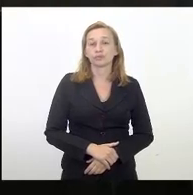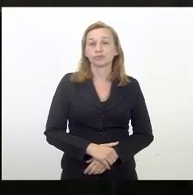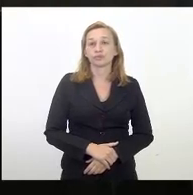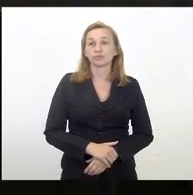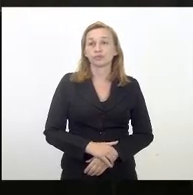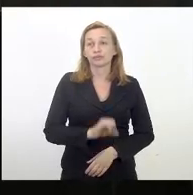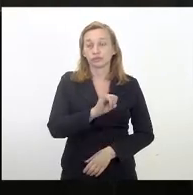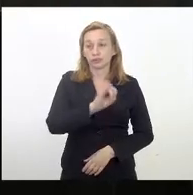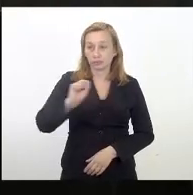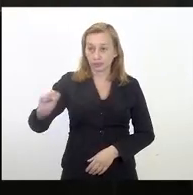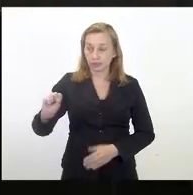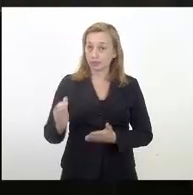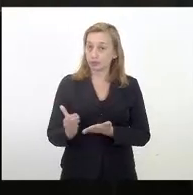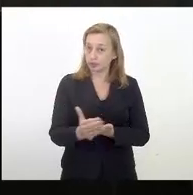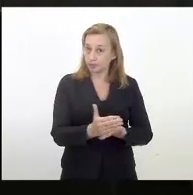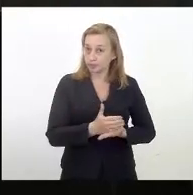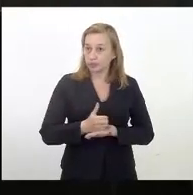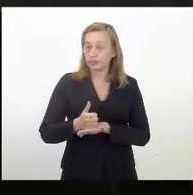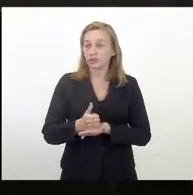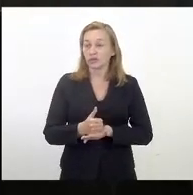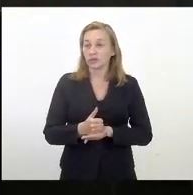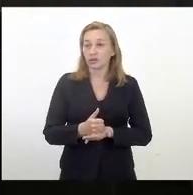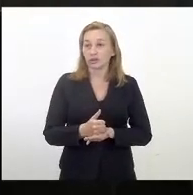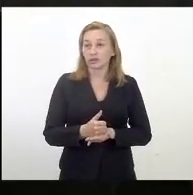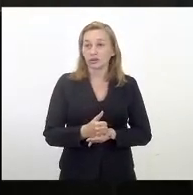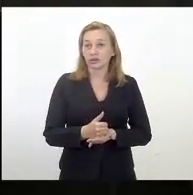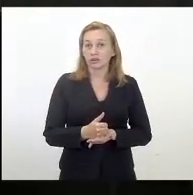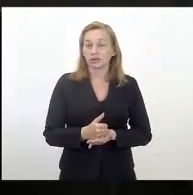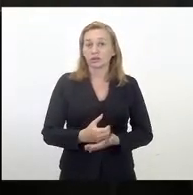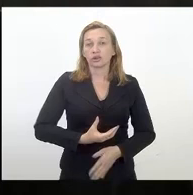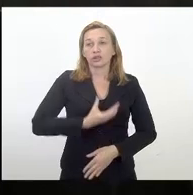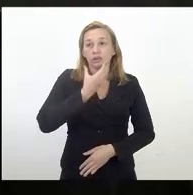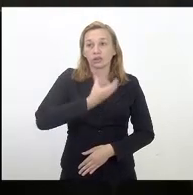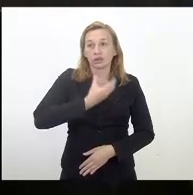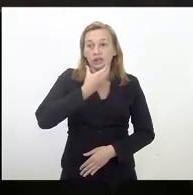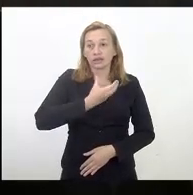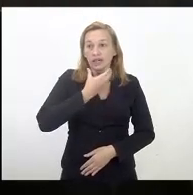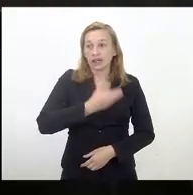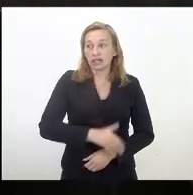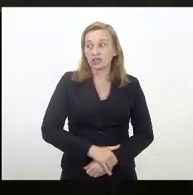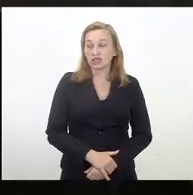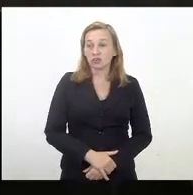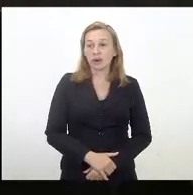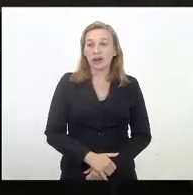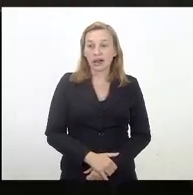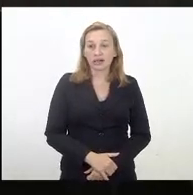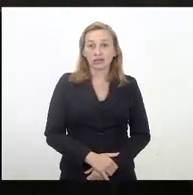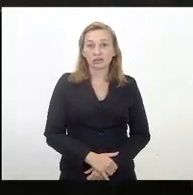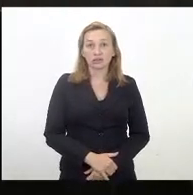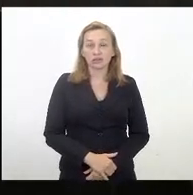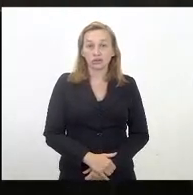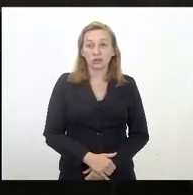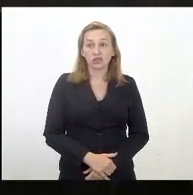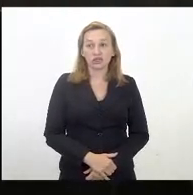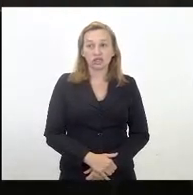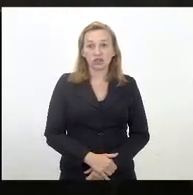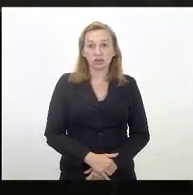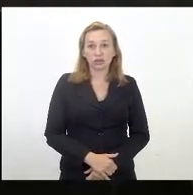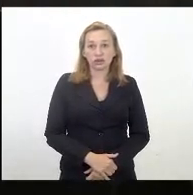ICMS recolhido em dezembro vai cair